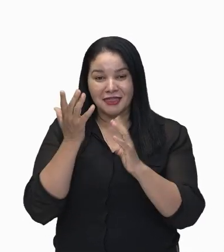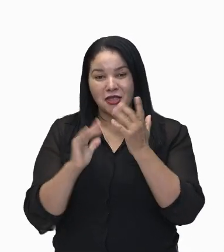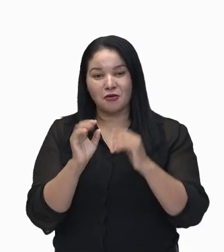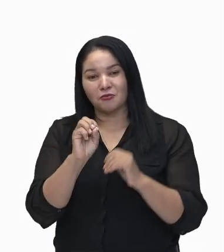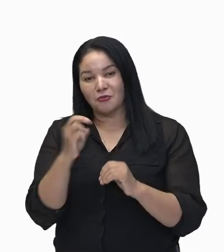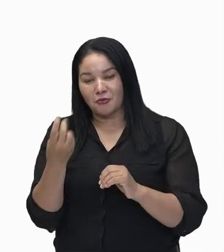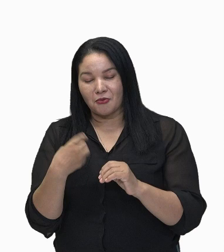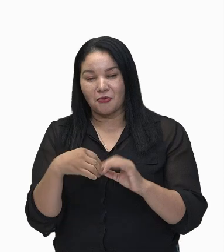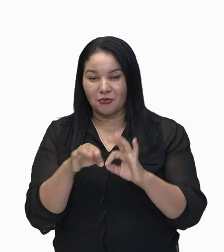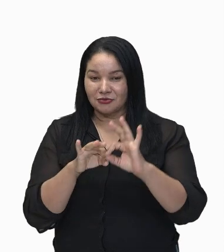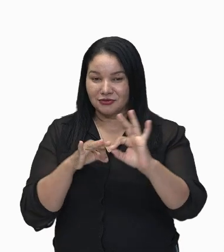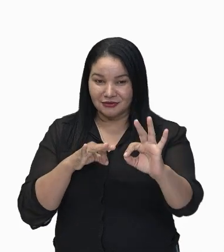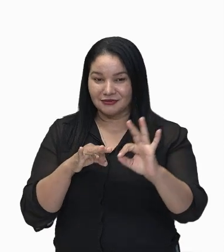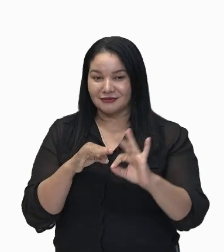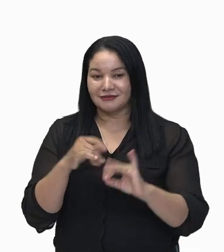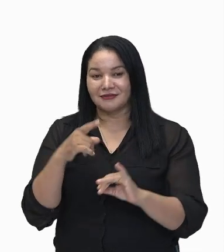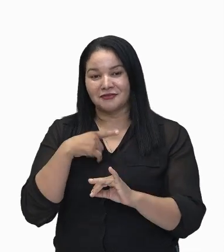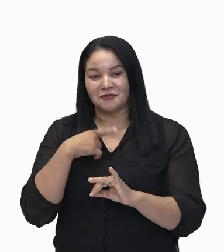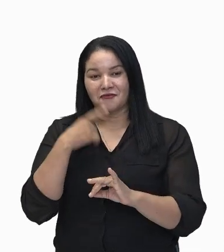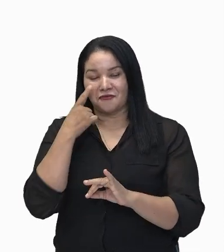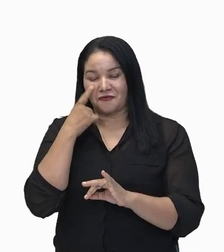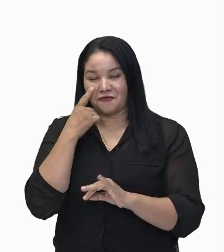aqui.